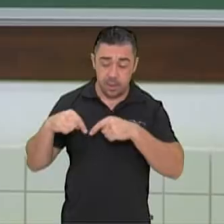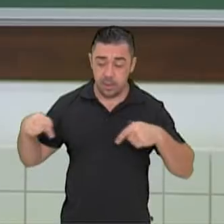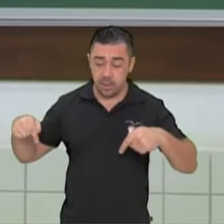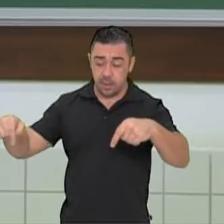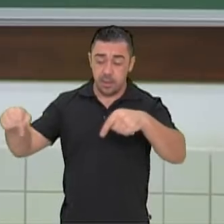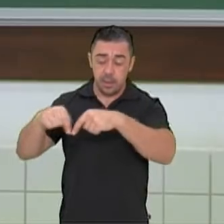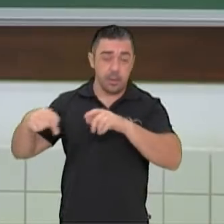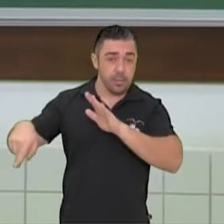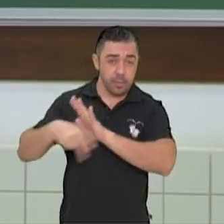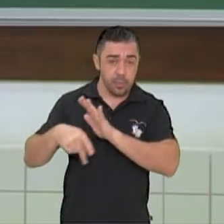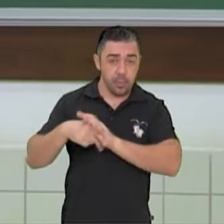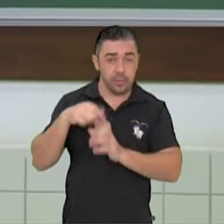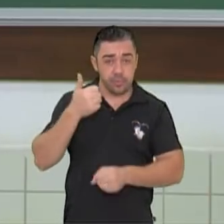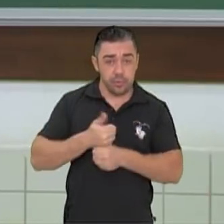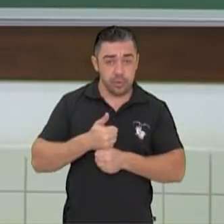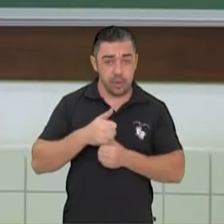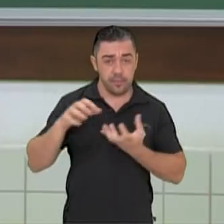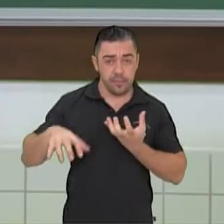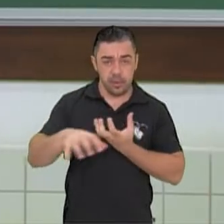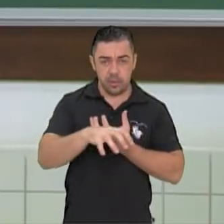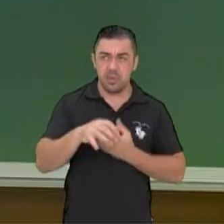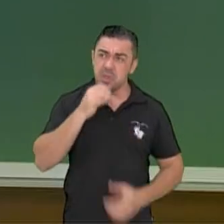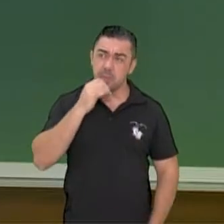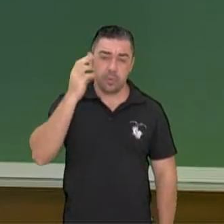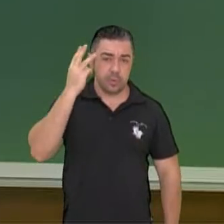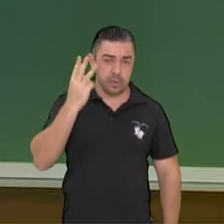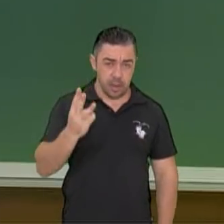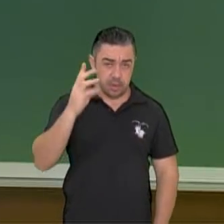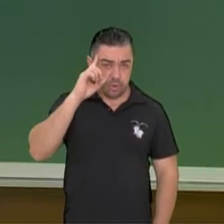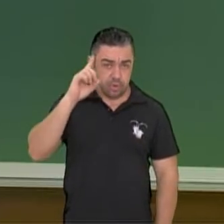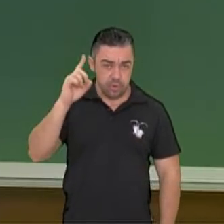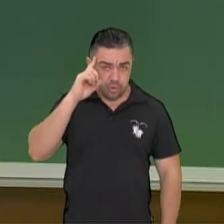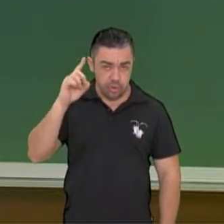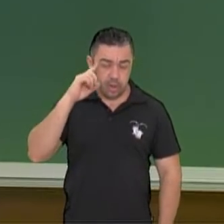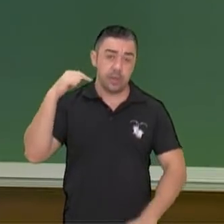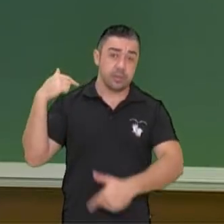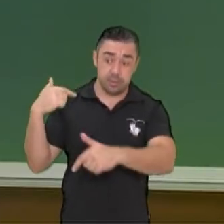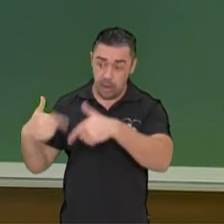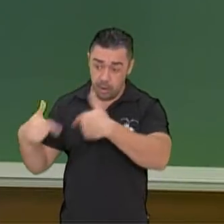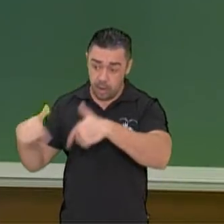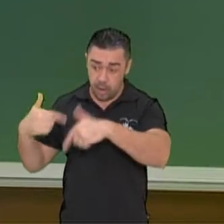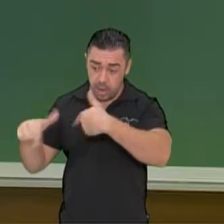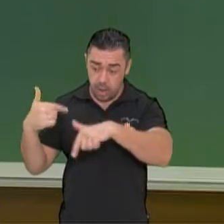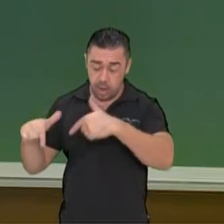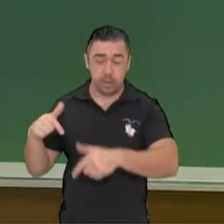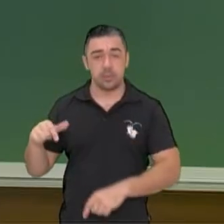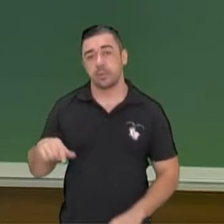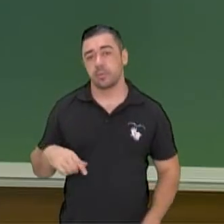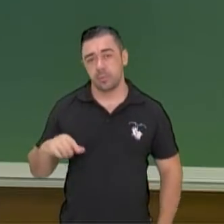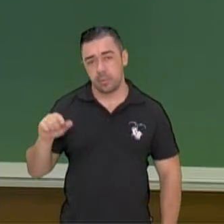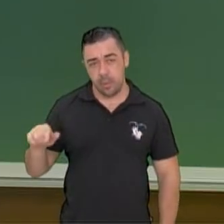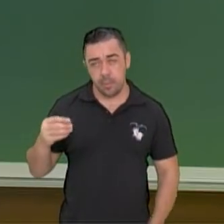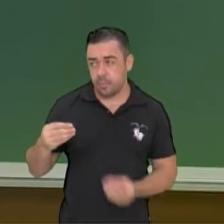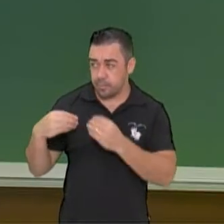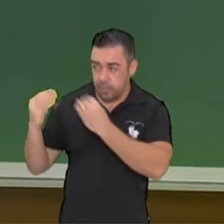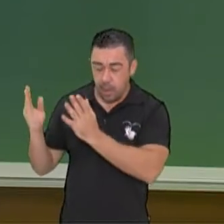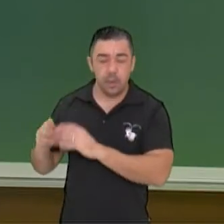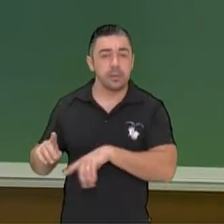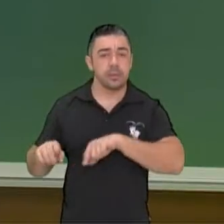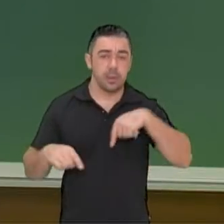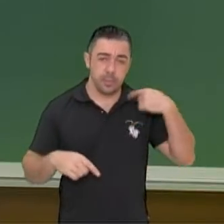só do senhor feudal, pela produção dele, tipo 3 dias durante 7 dias da semana, um exemplo, falando assim, tá? Só para a gente